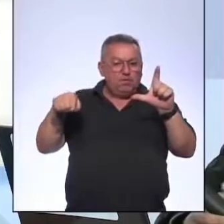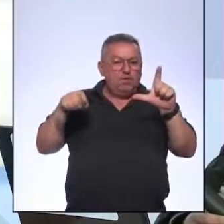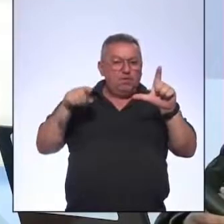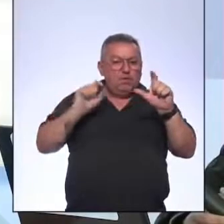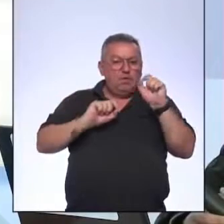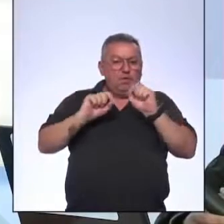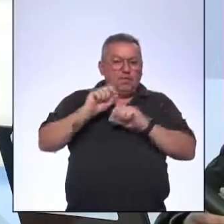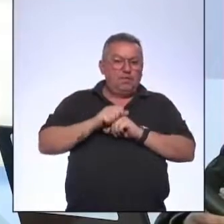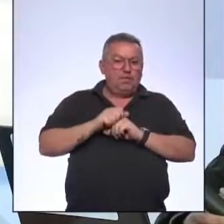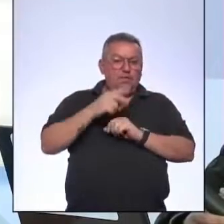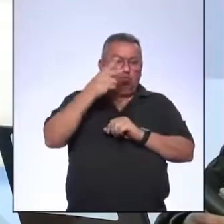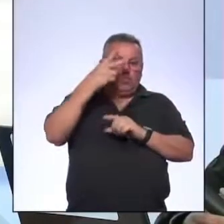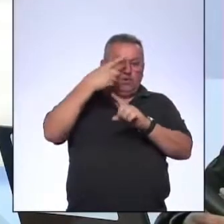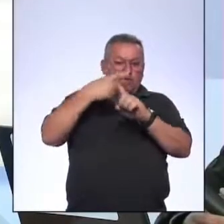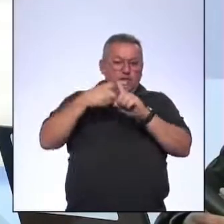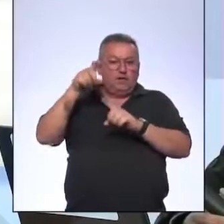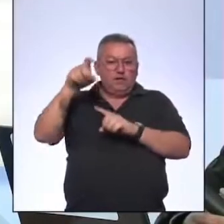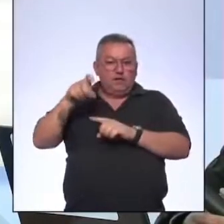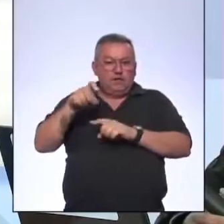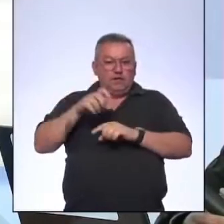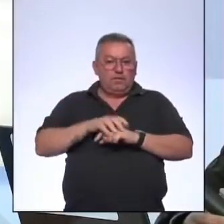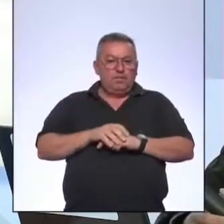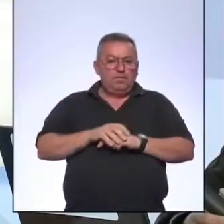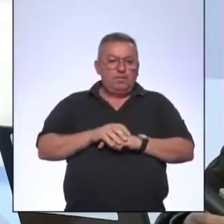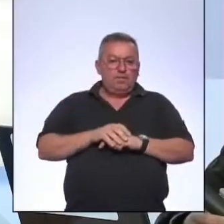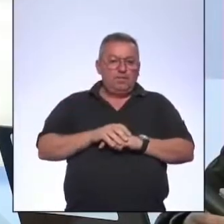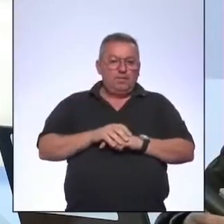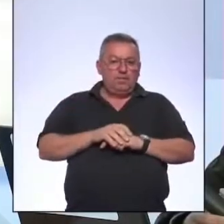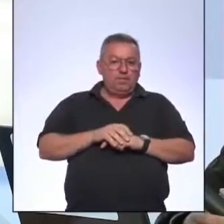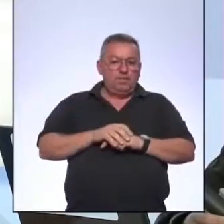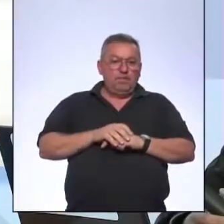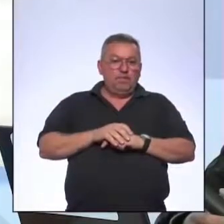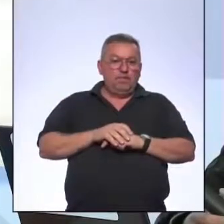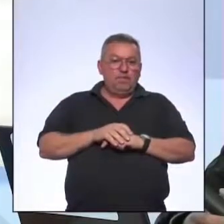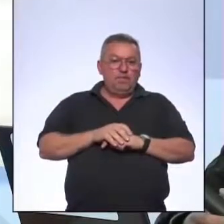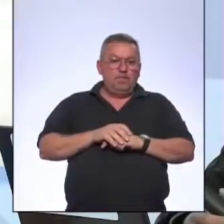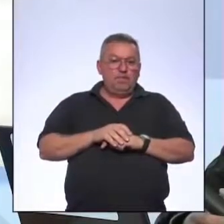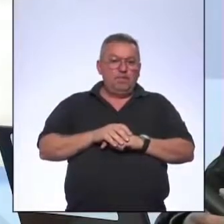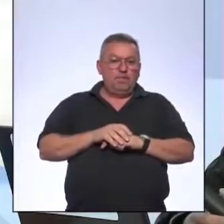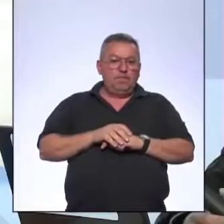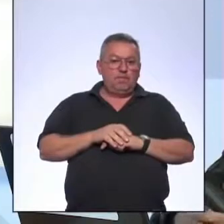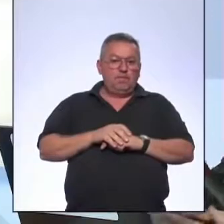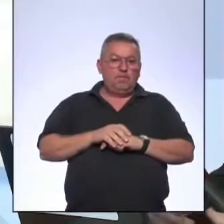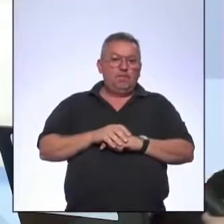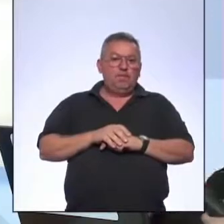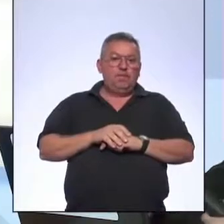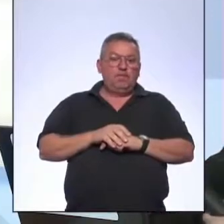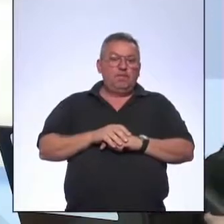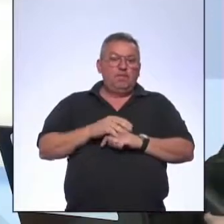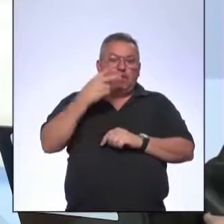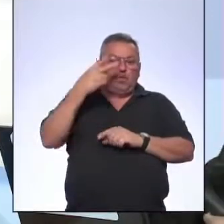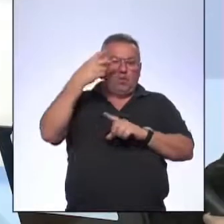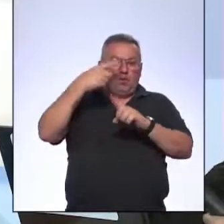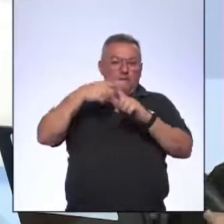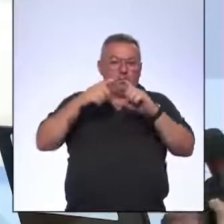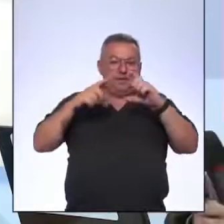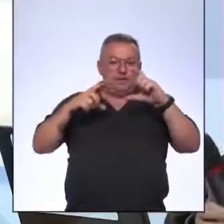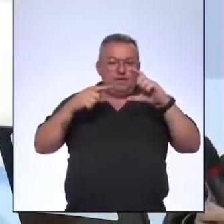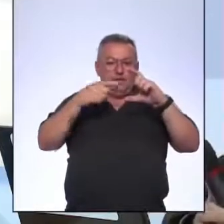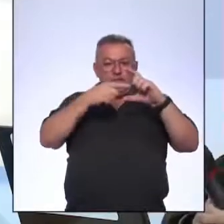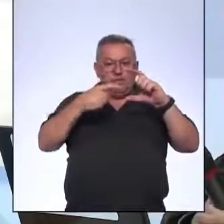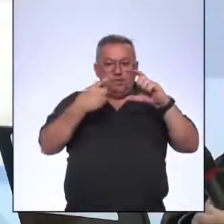é duas vezes o x se x é menos um duas vezes